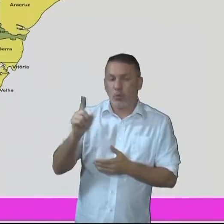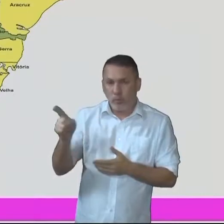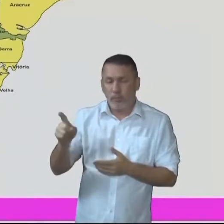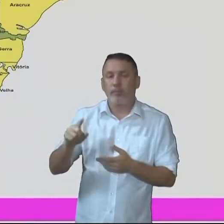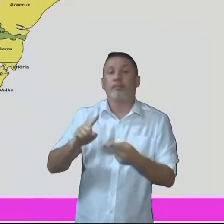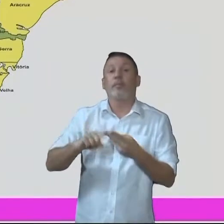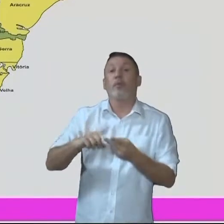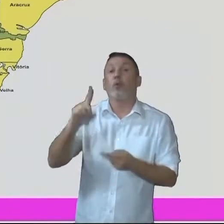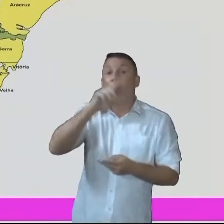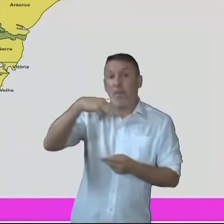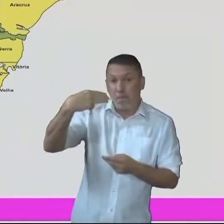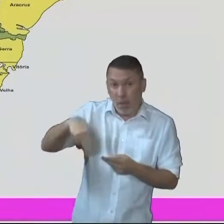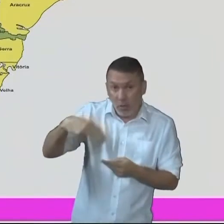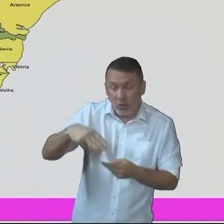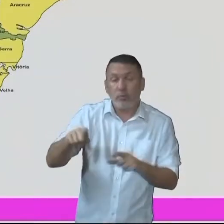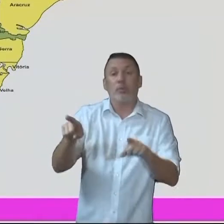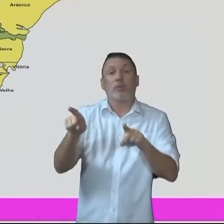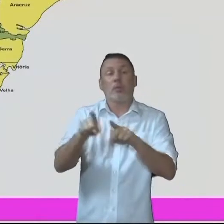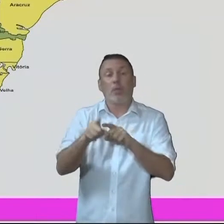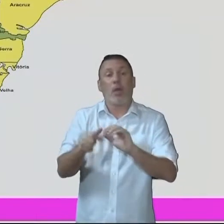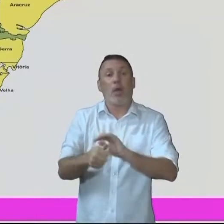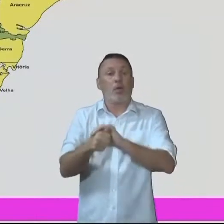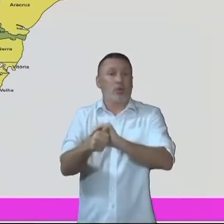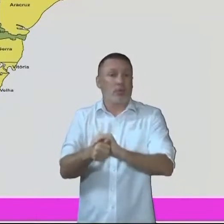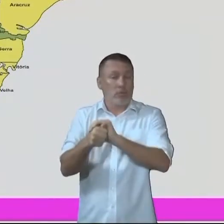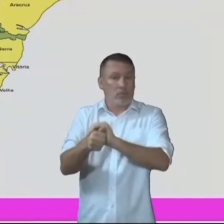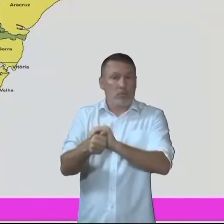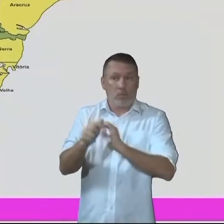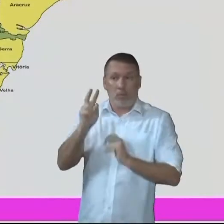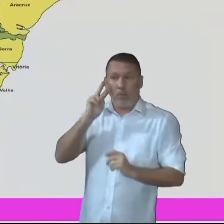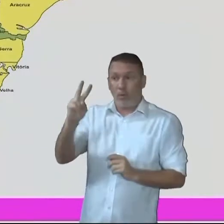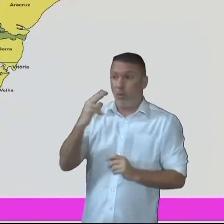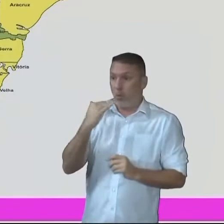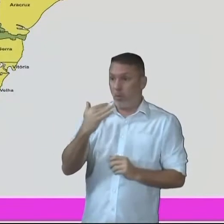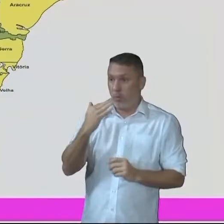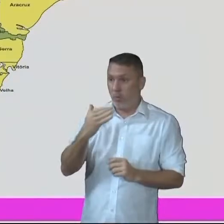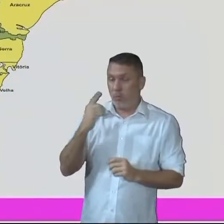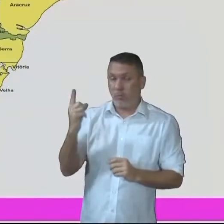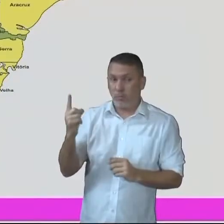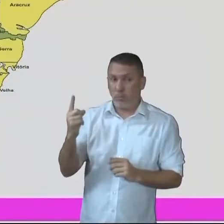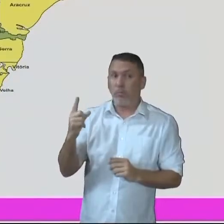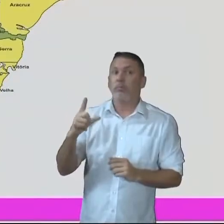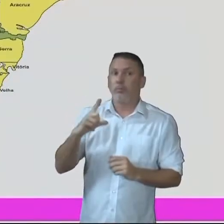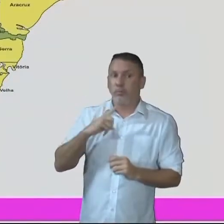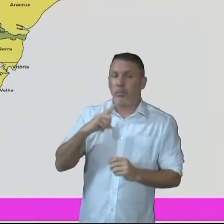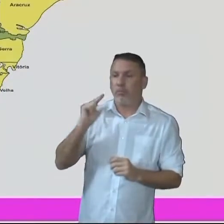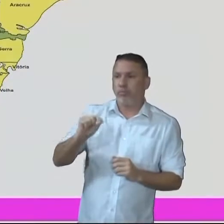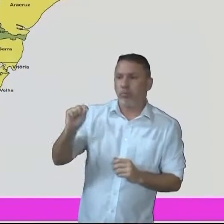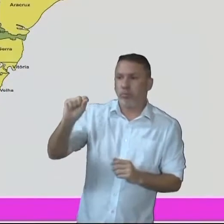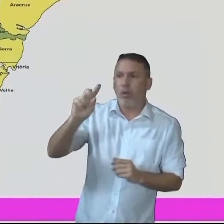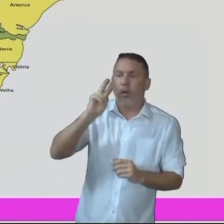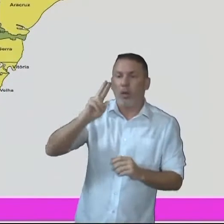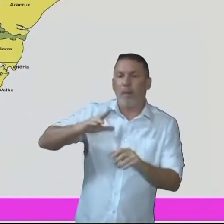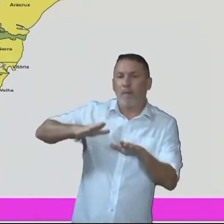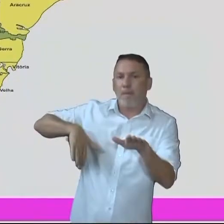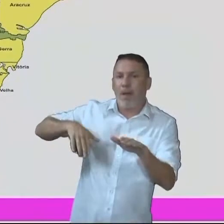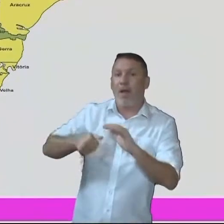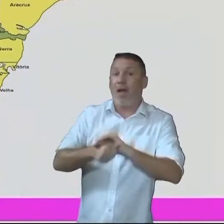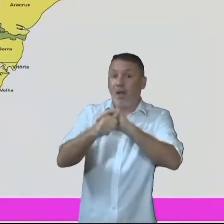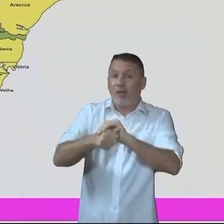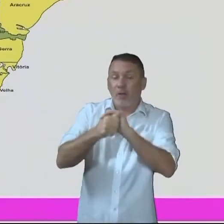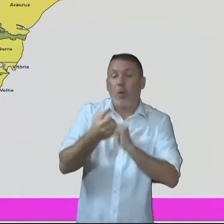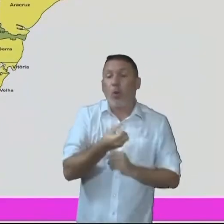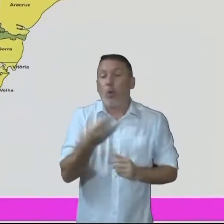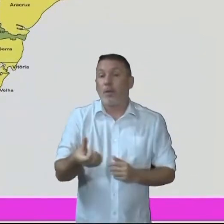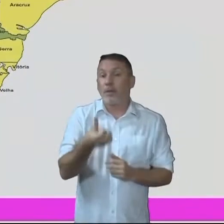Domingos Martins e município de Anchieta, né, um município de montanha, Domingos Martins, município do litoral Anchieta. São